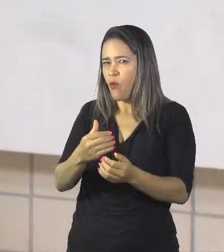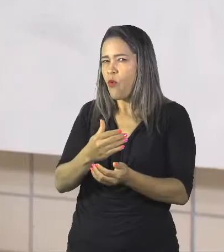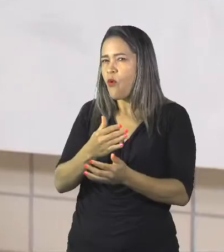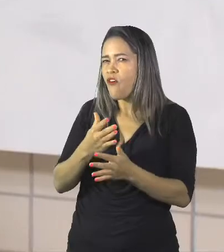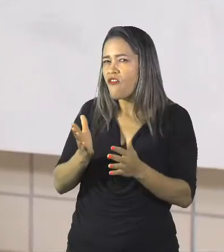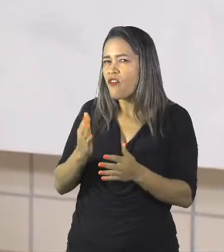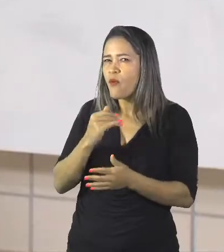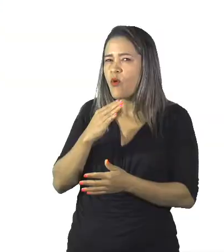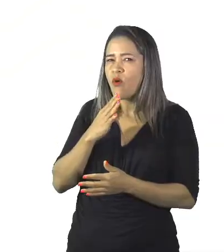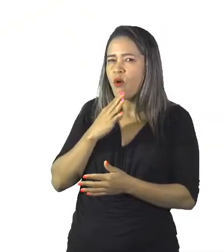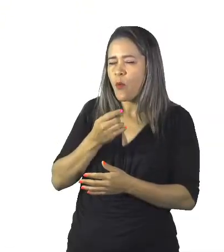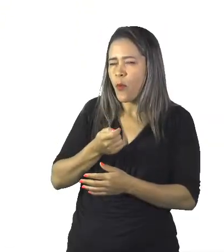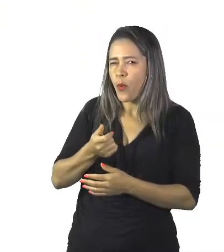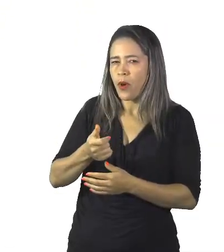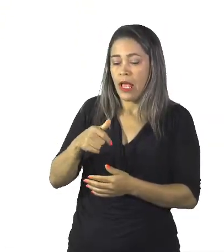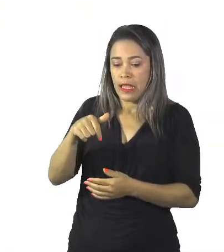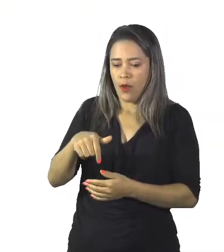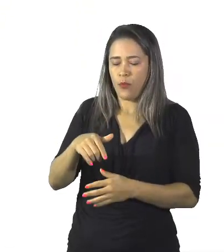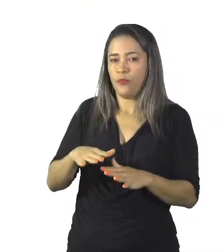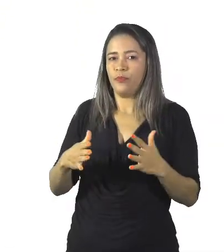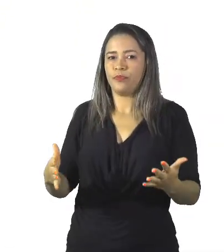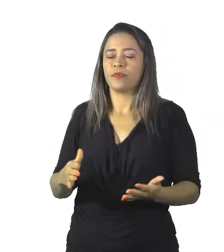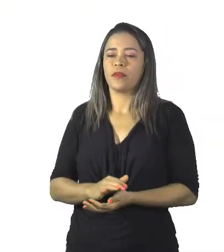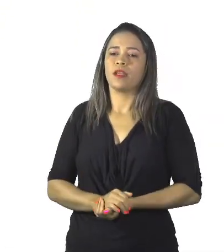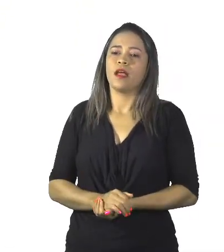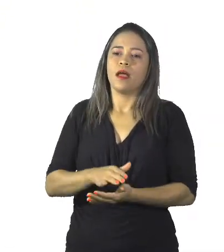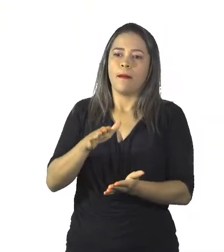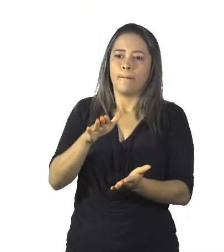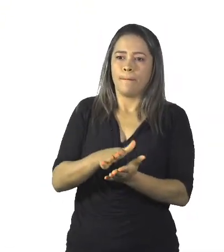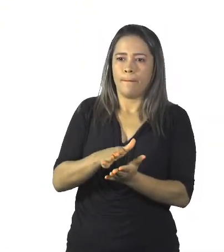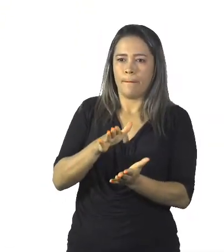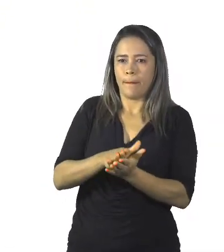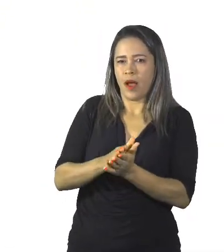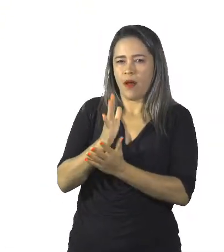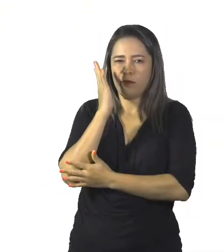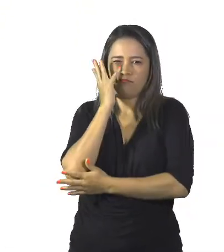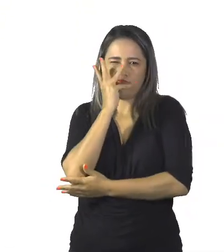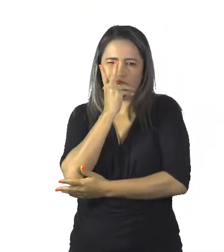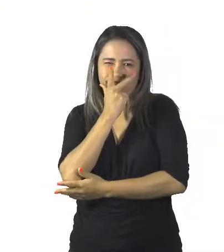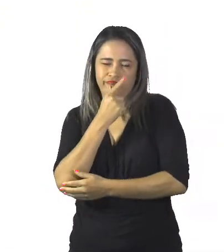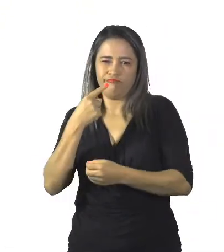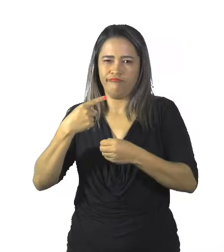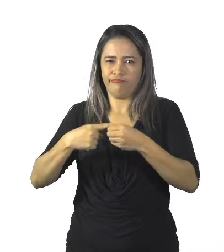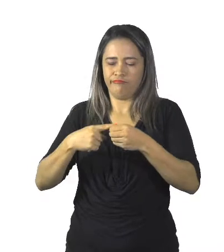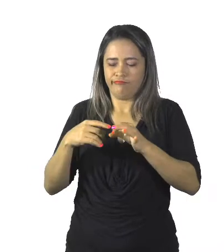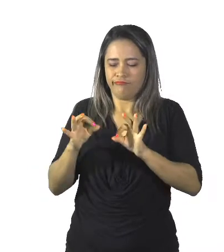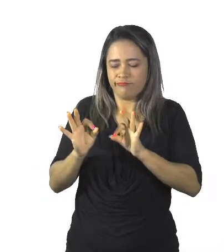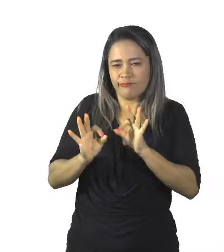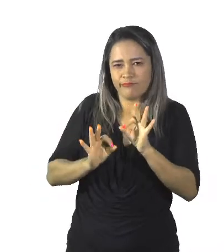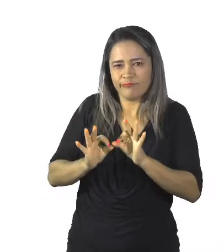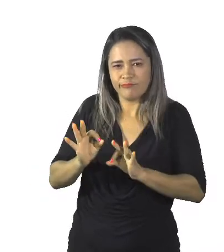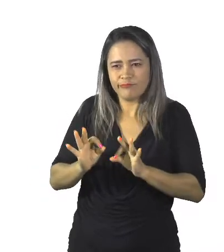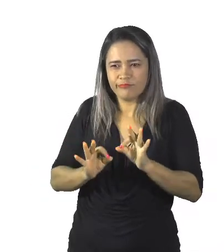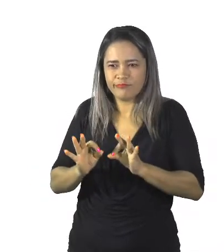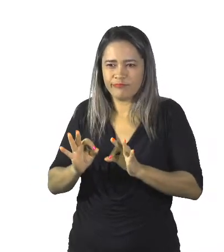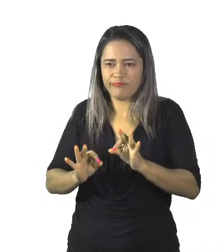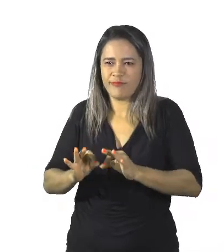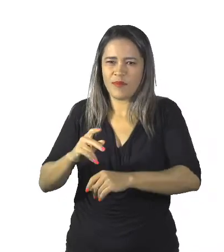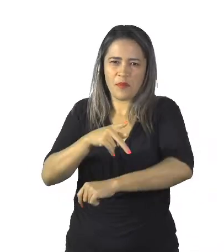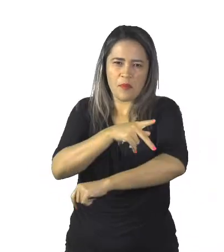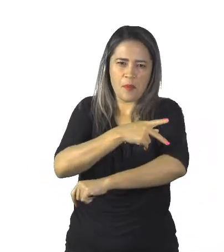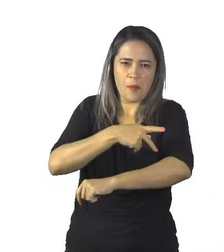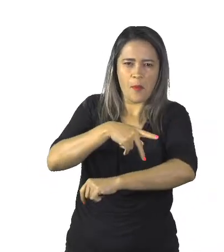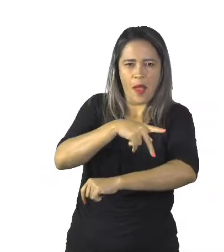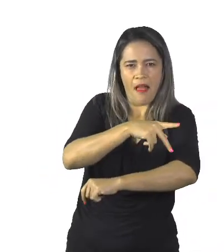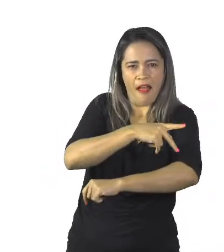nossa cidade. Então, Palmas é uma bela cidade planejada, com seus parques